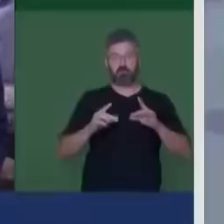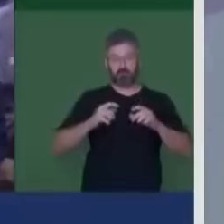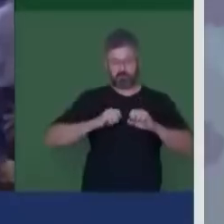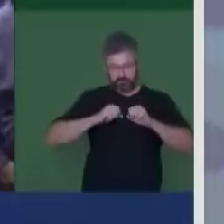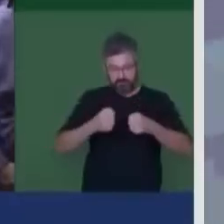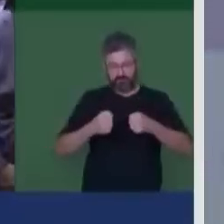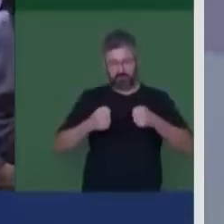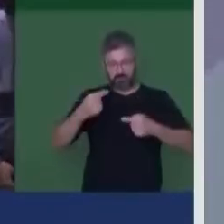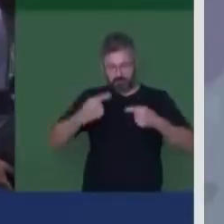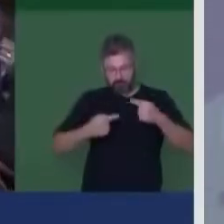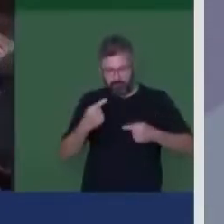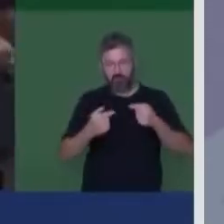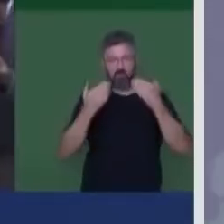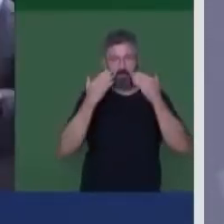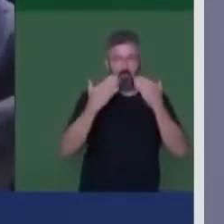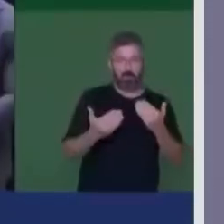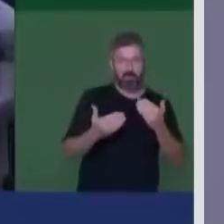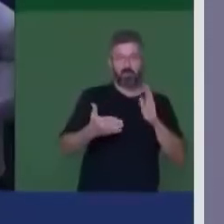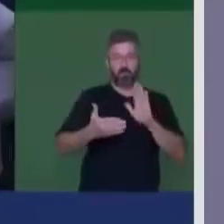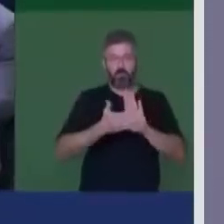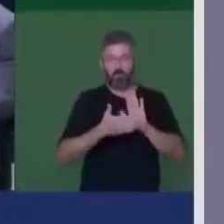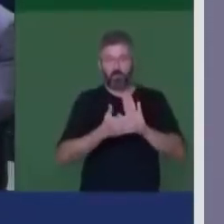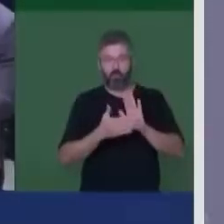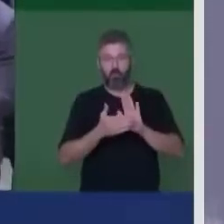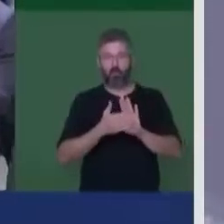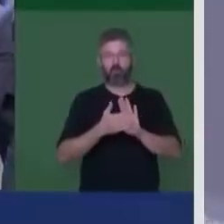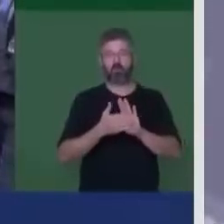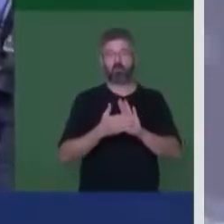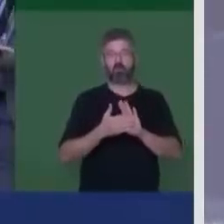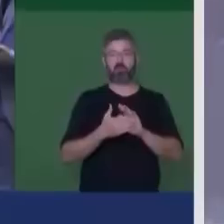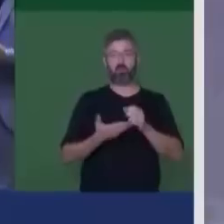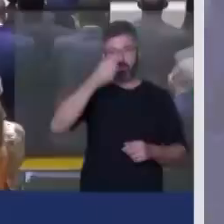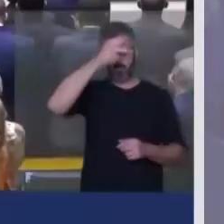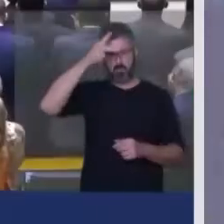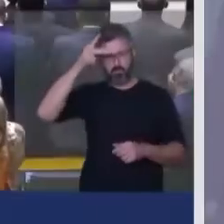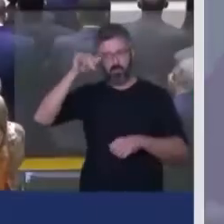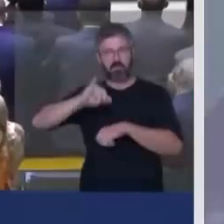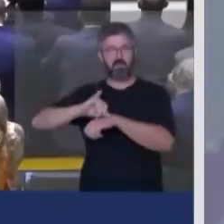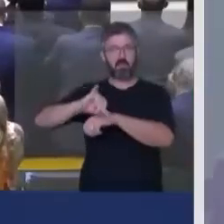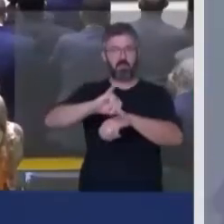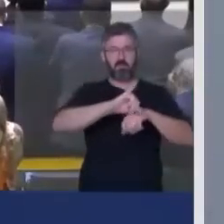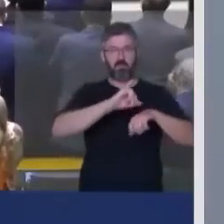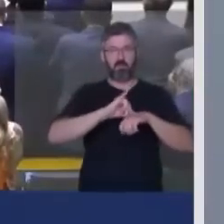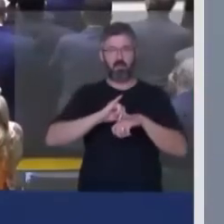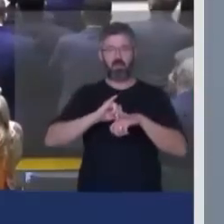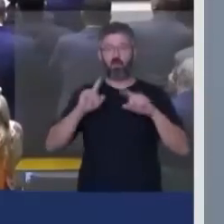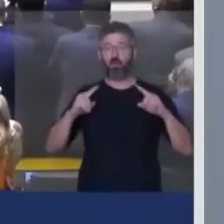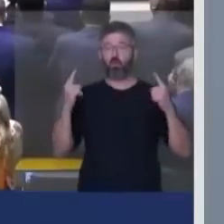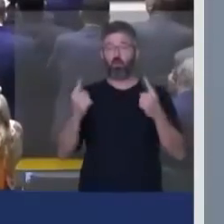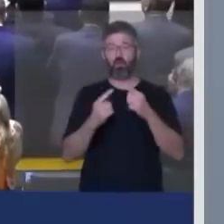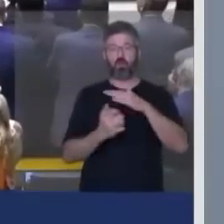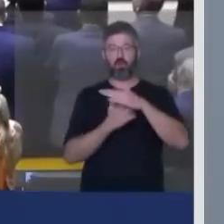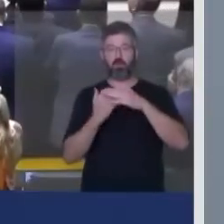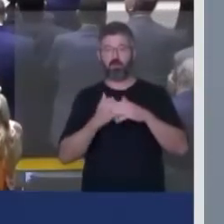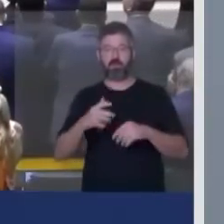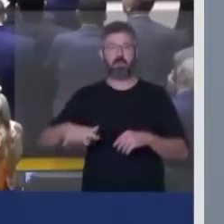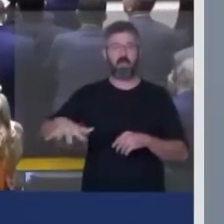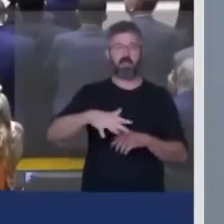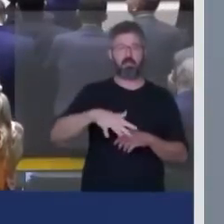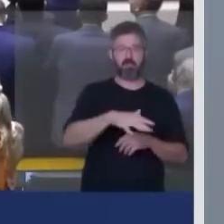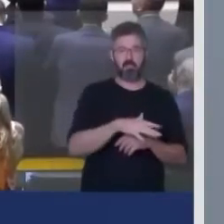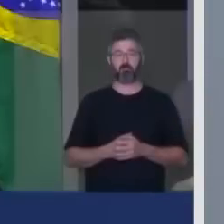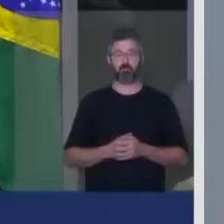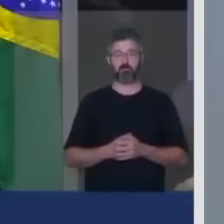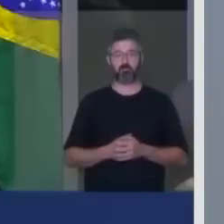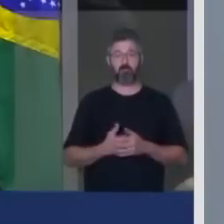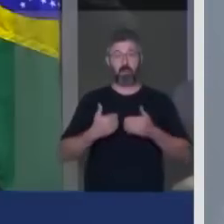proposta aprovada na Câmara Federal em 2 turnos, terá o Senado 2 turnos, uhum. terá muito debate e reformulação, e a PEC, ela não tem